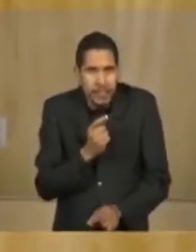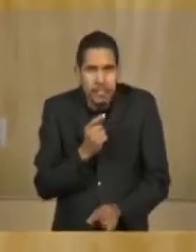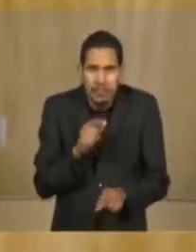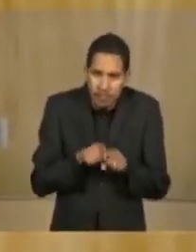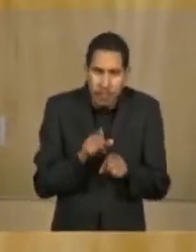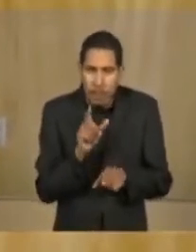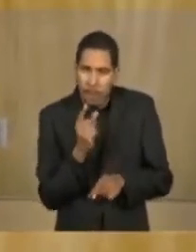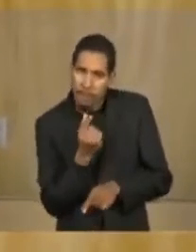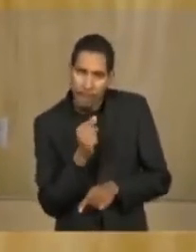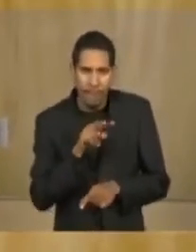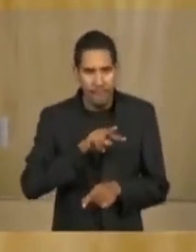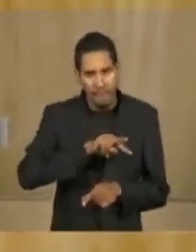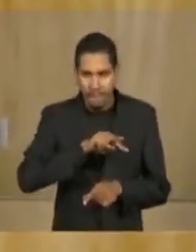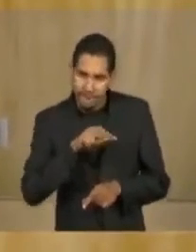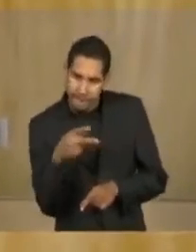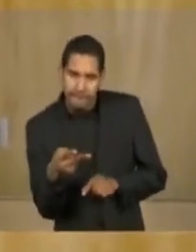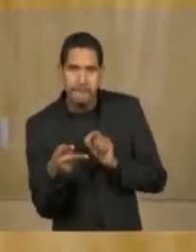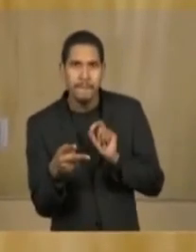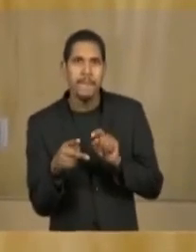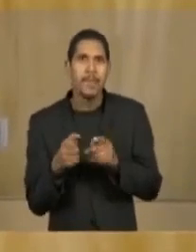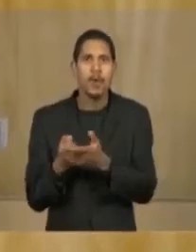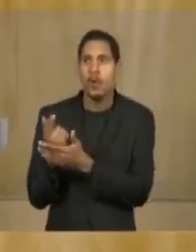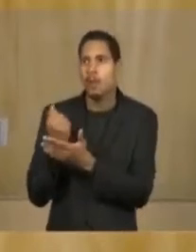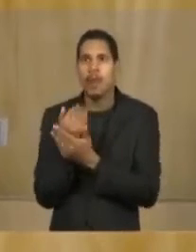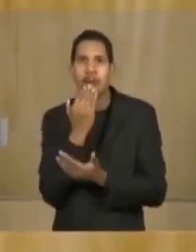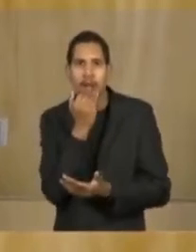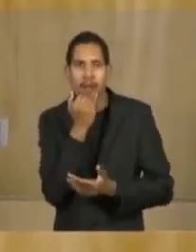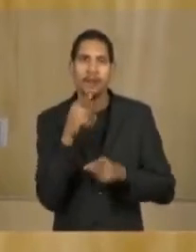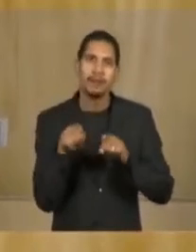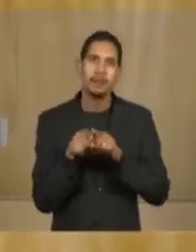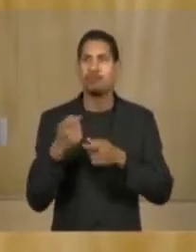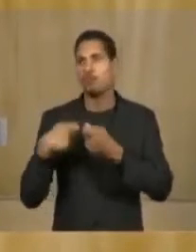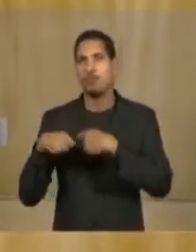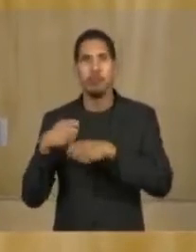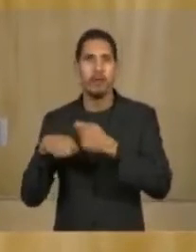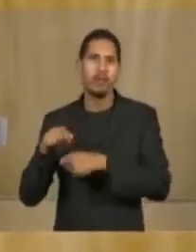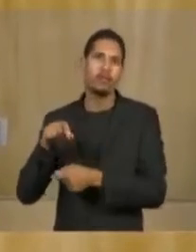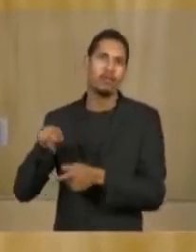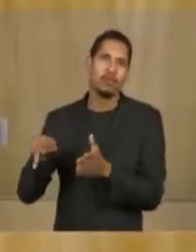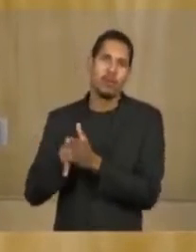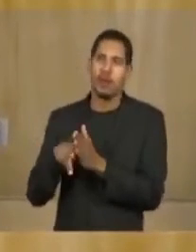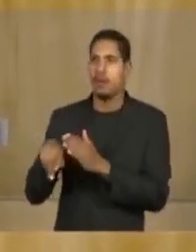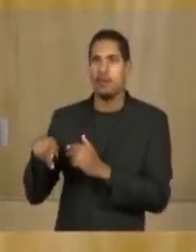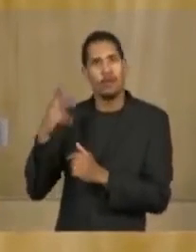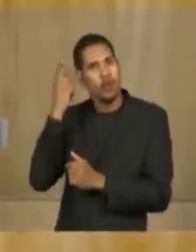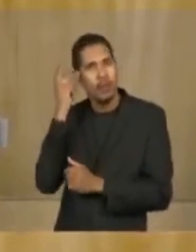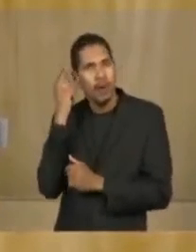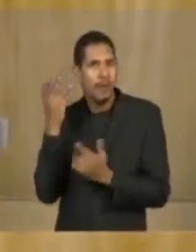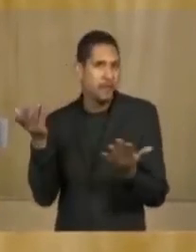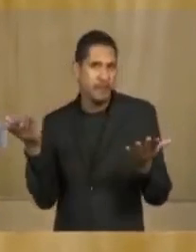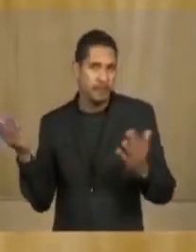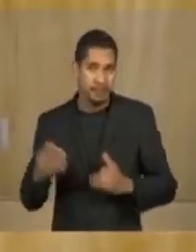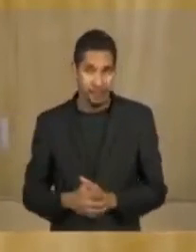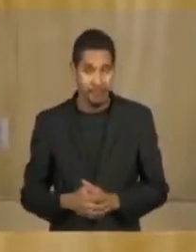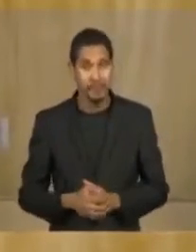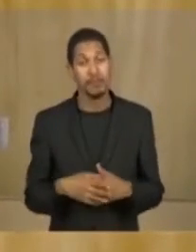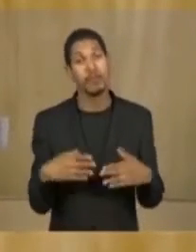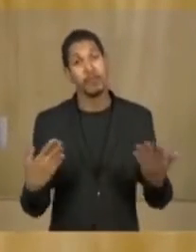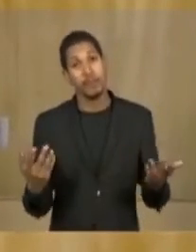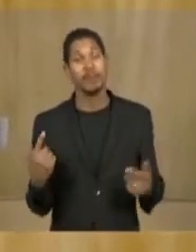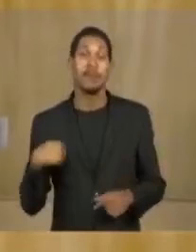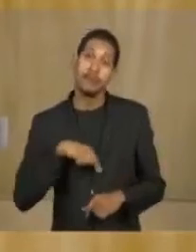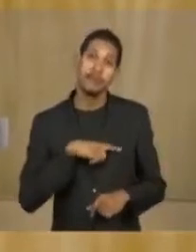vale alimentação para que sejam comprados alimentos no comércio local. Então, nós estamos fornecendo alimentação para os